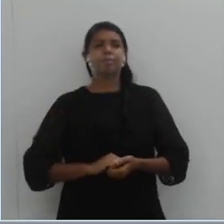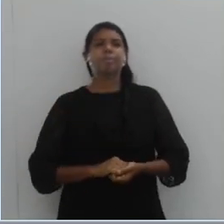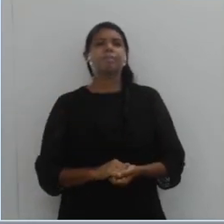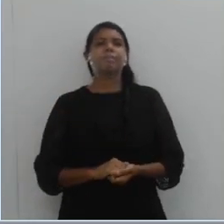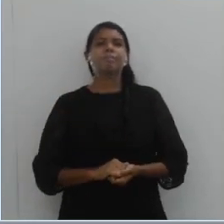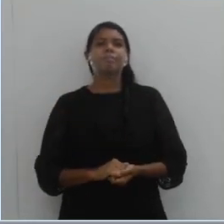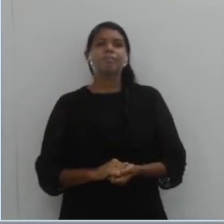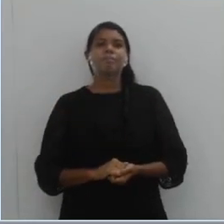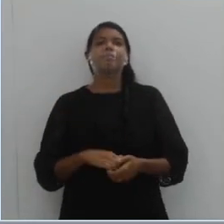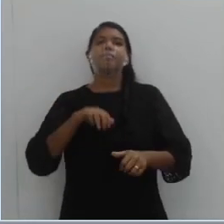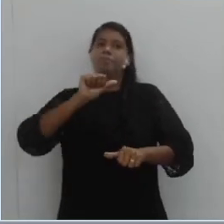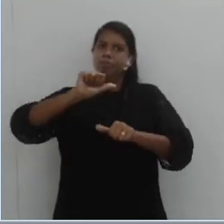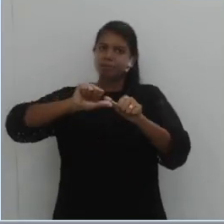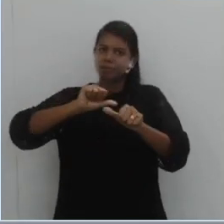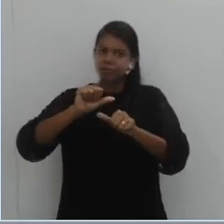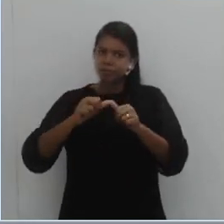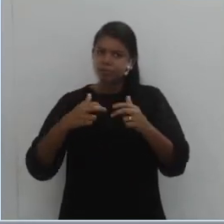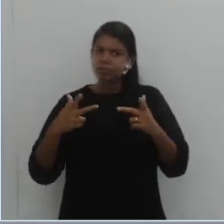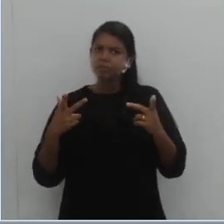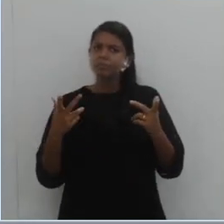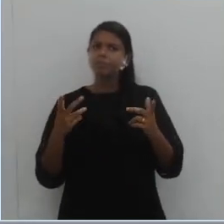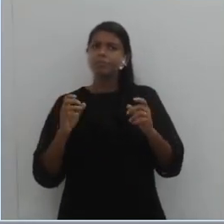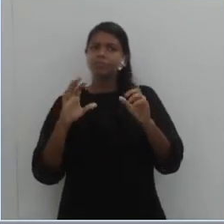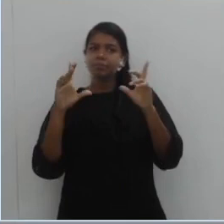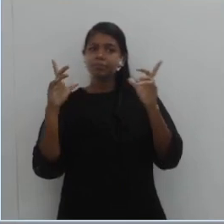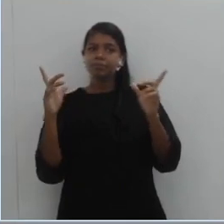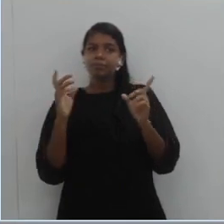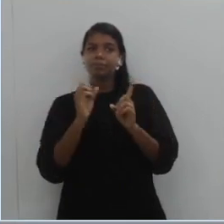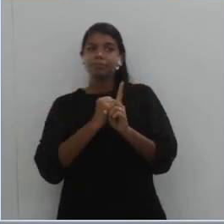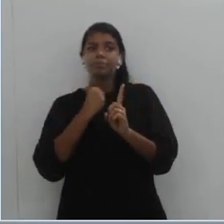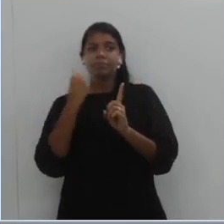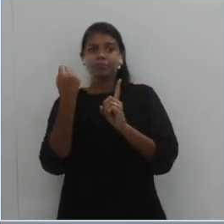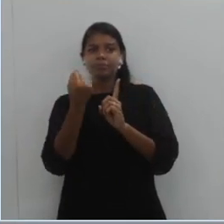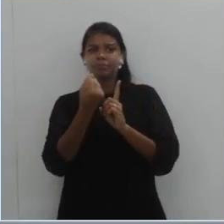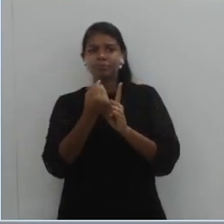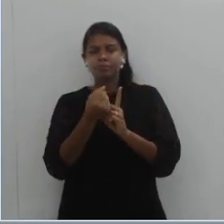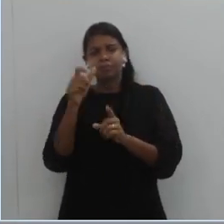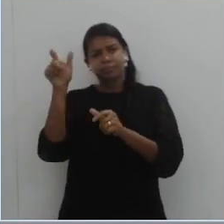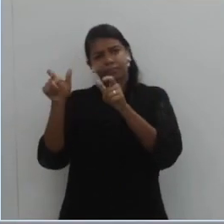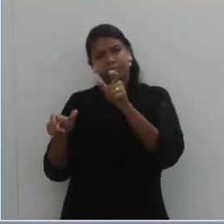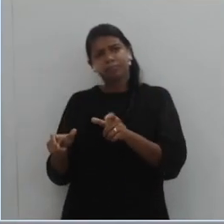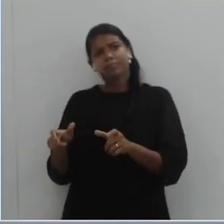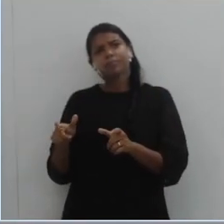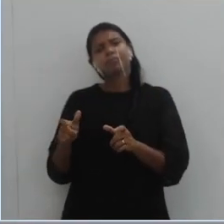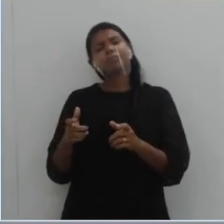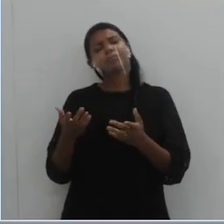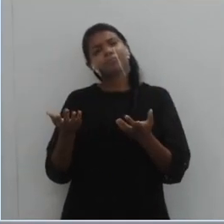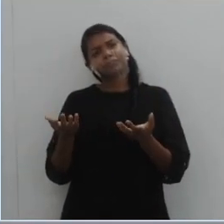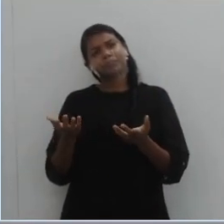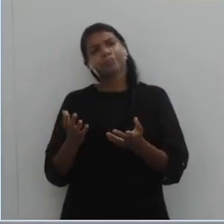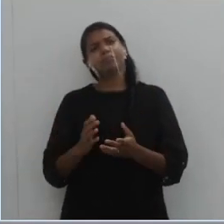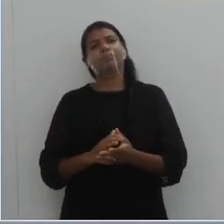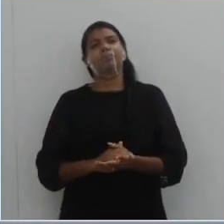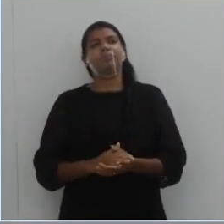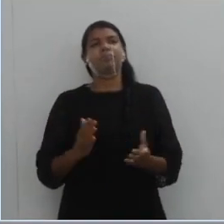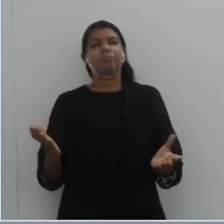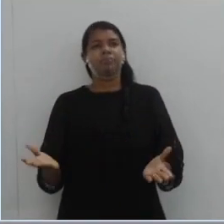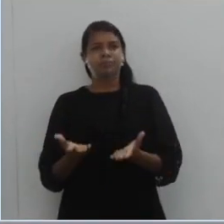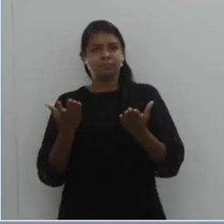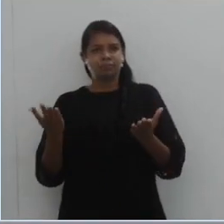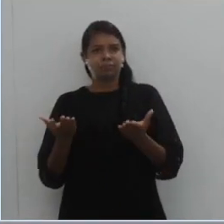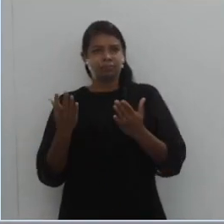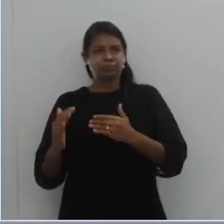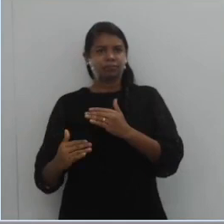vai mudar. Claro, a sociedade é uma construção, ou seja, ela